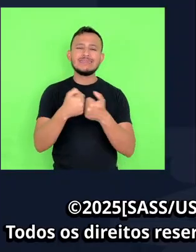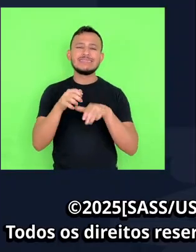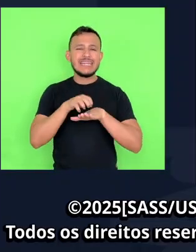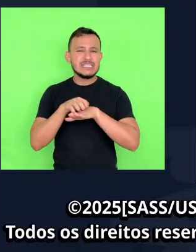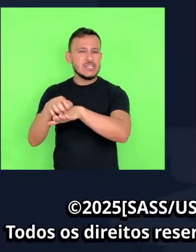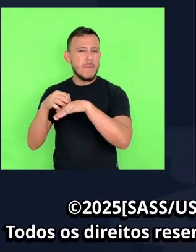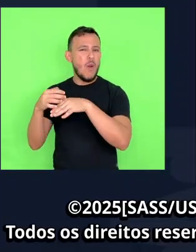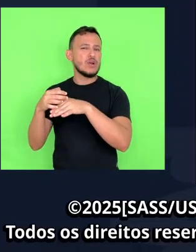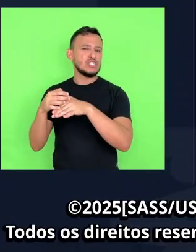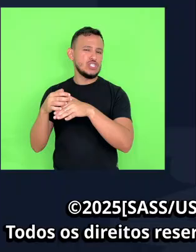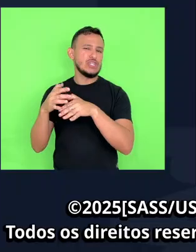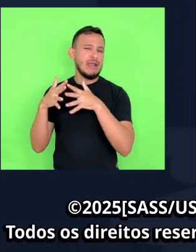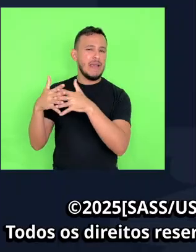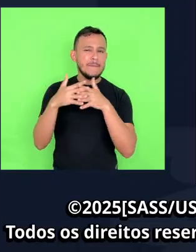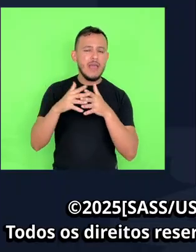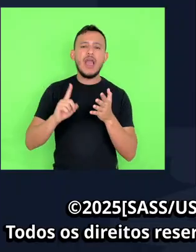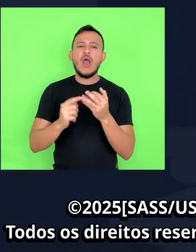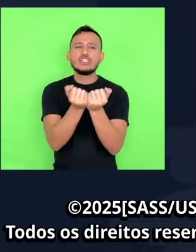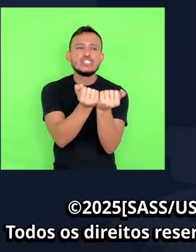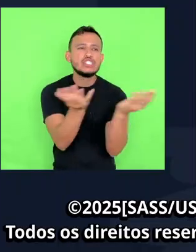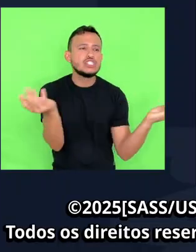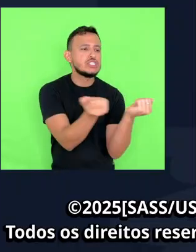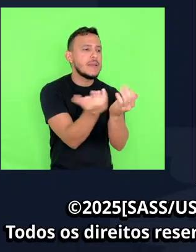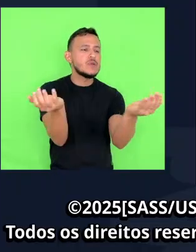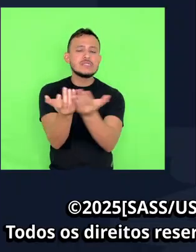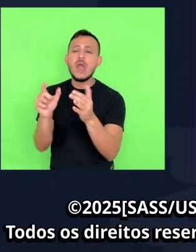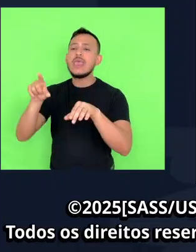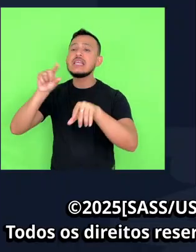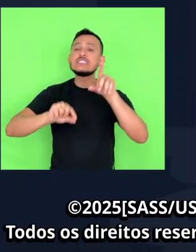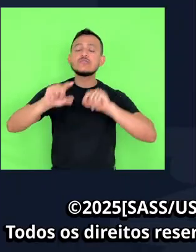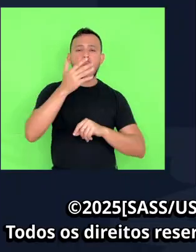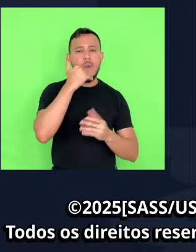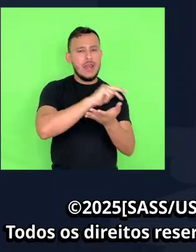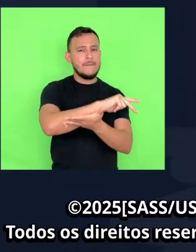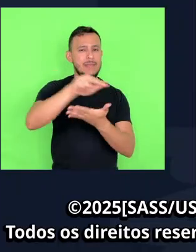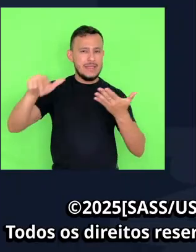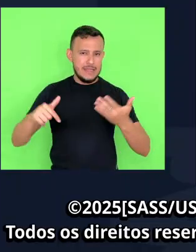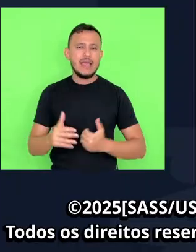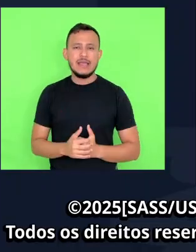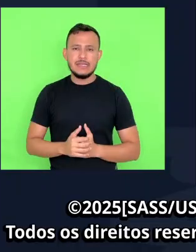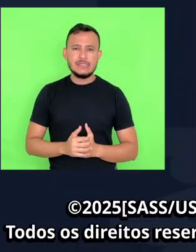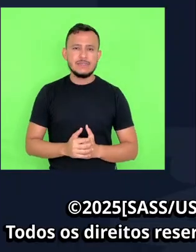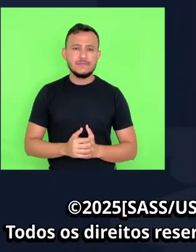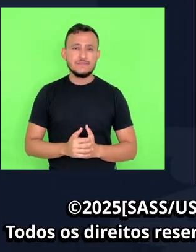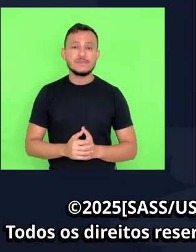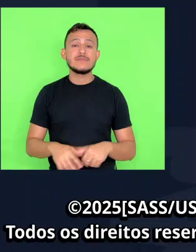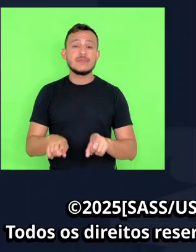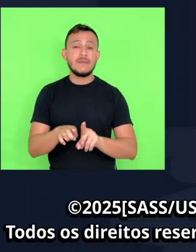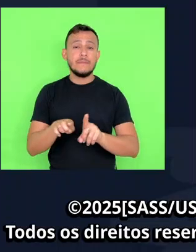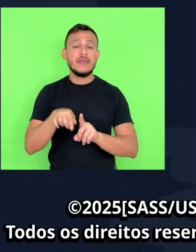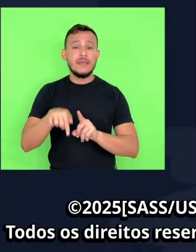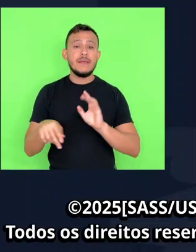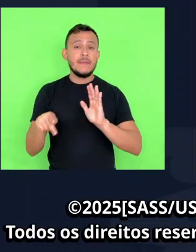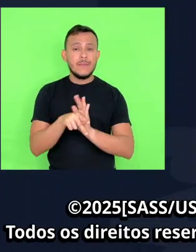a distribuição, as escolhas alimentares e a